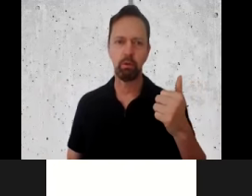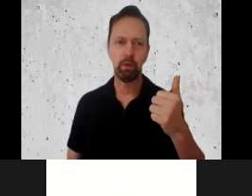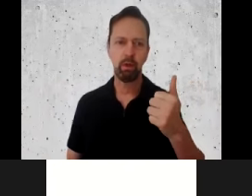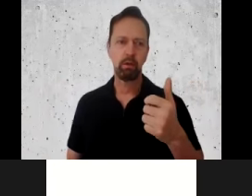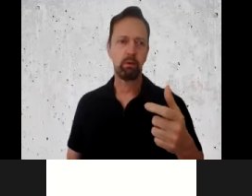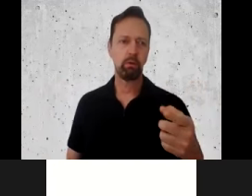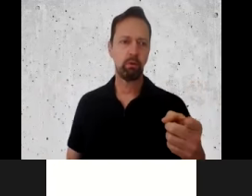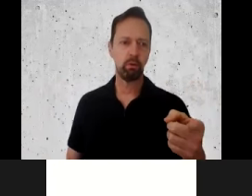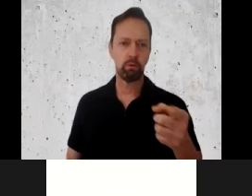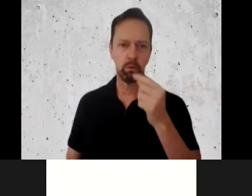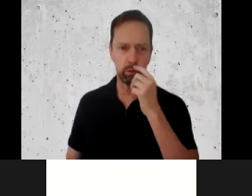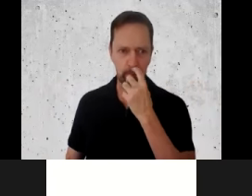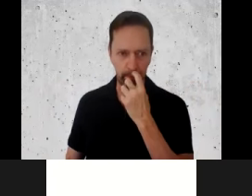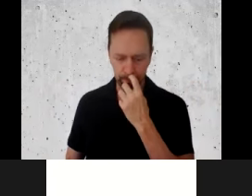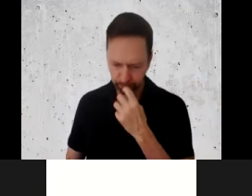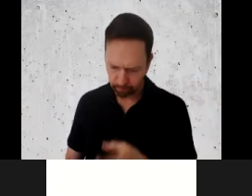90,